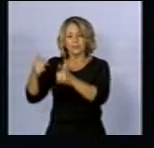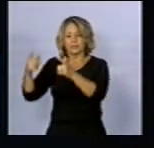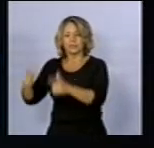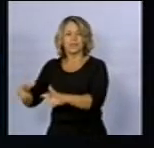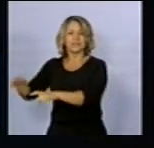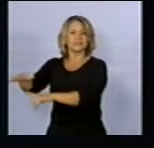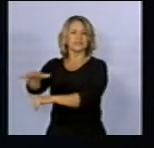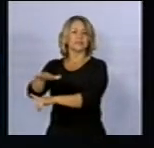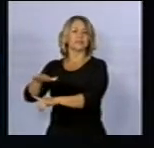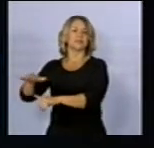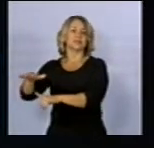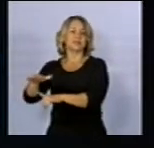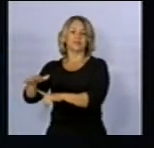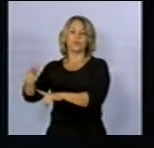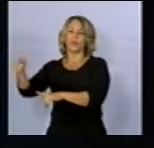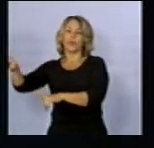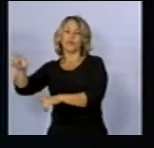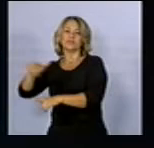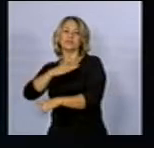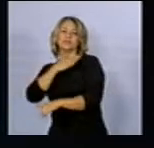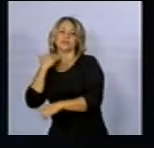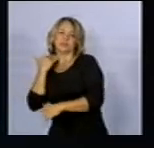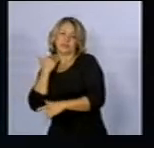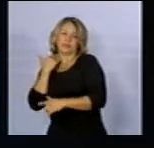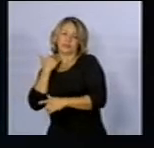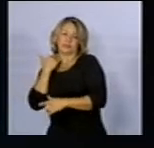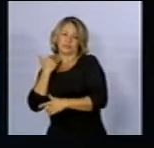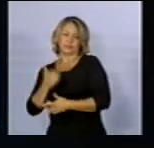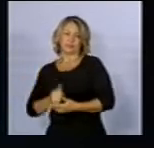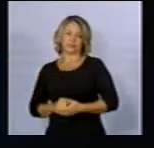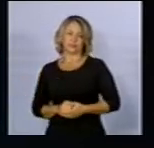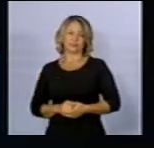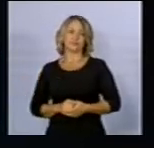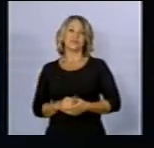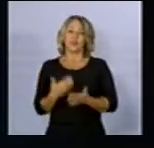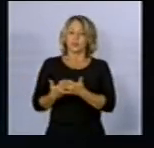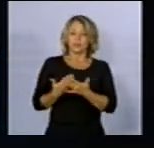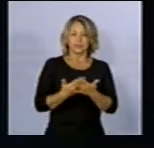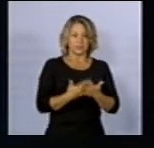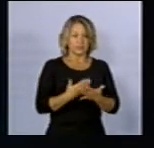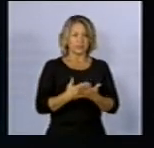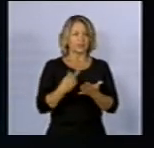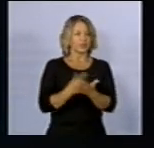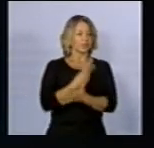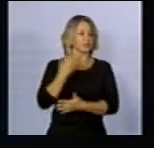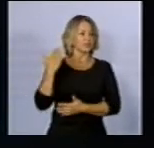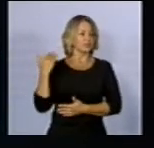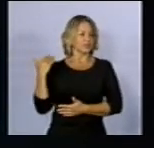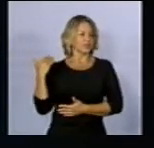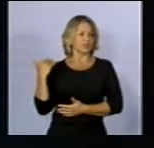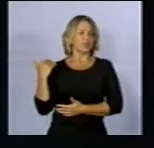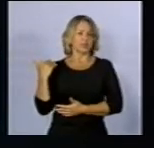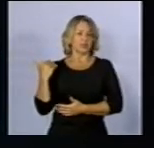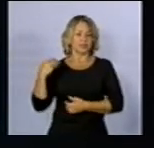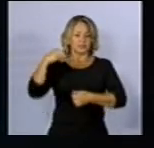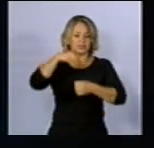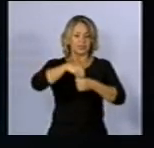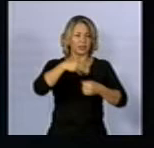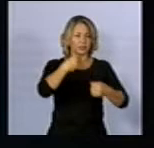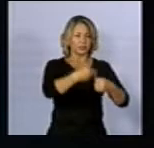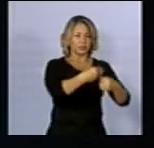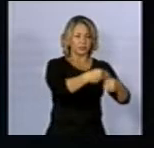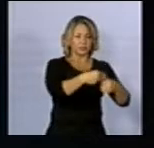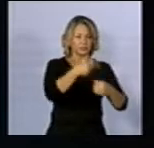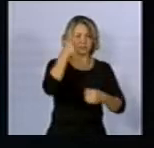crianças falecidas por outras causas de morte. Então, um estudo que foi realizado no município de São